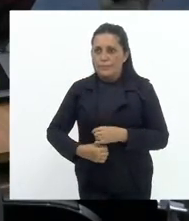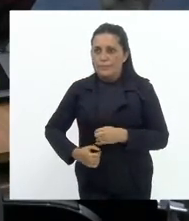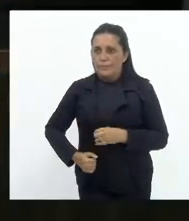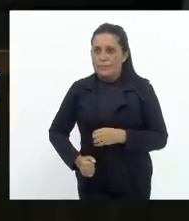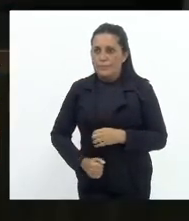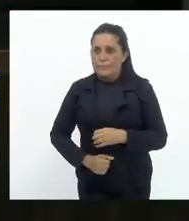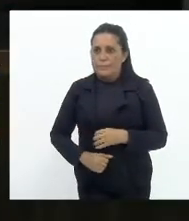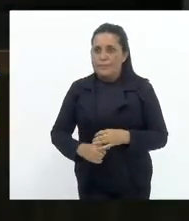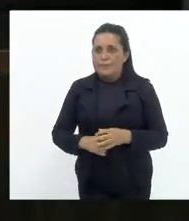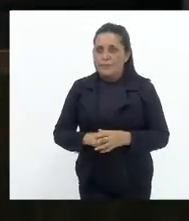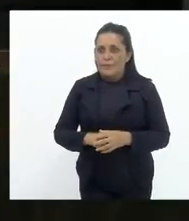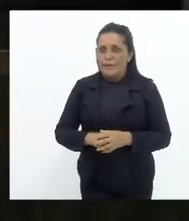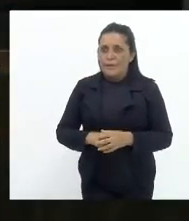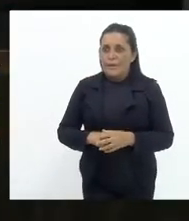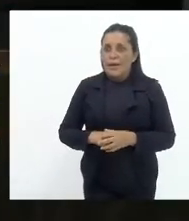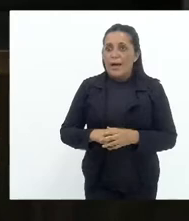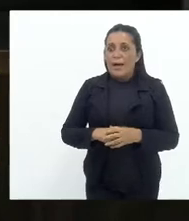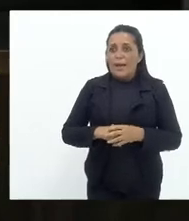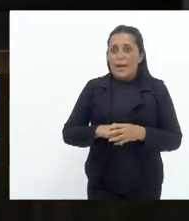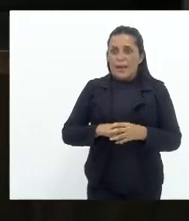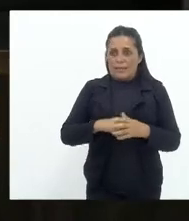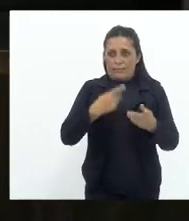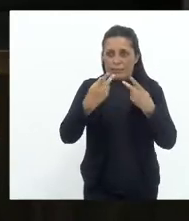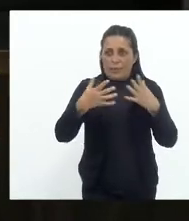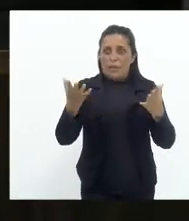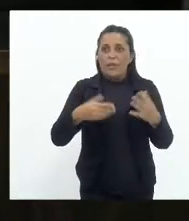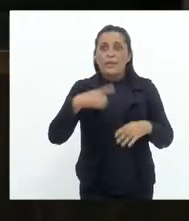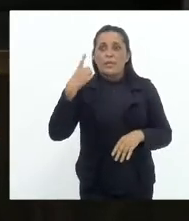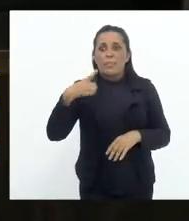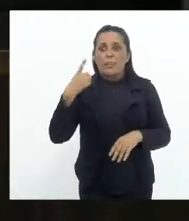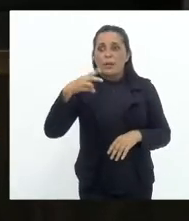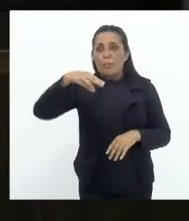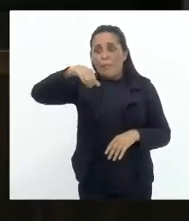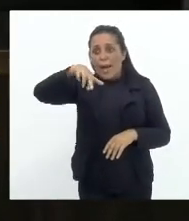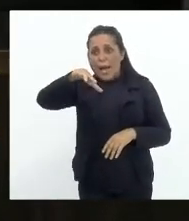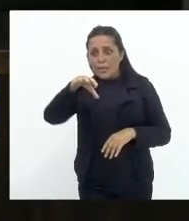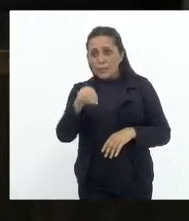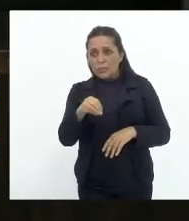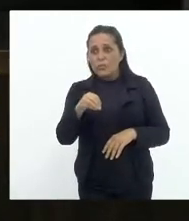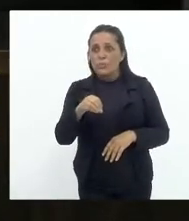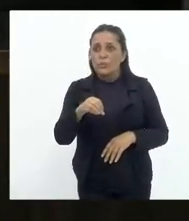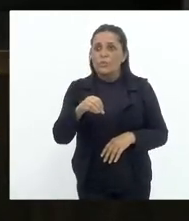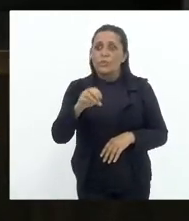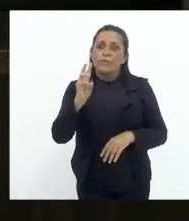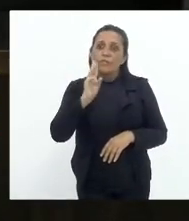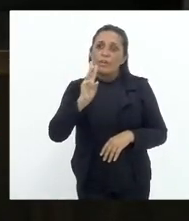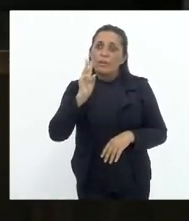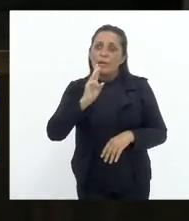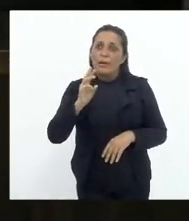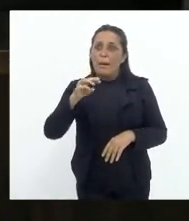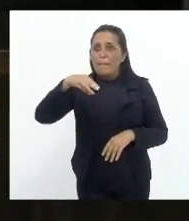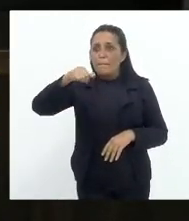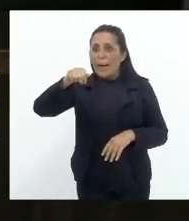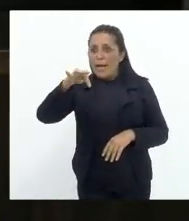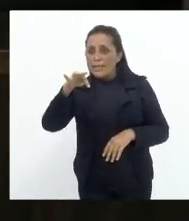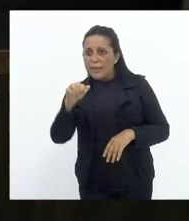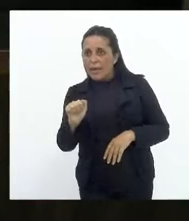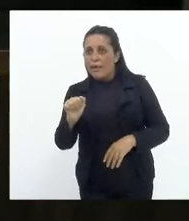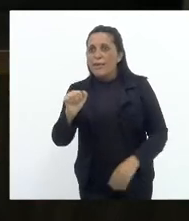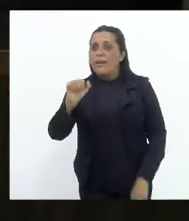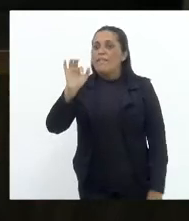tá perdendo de pareceres dos relatores Deputado Márcio Pacheco Flávio serafini Walter Carneiro Marta Rocha Flávia Serafim de